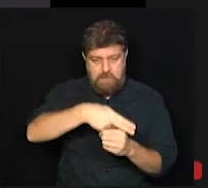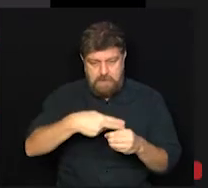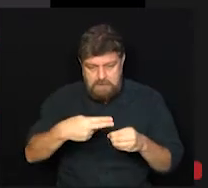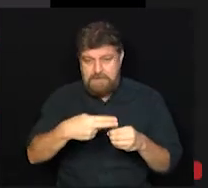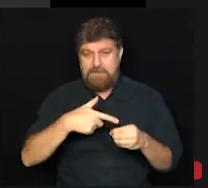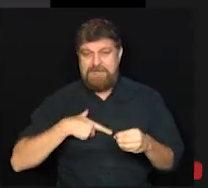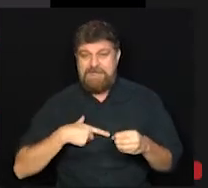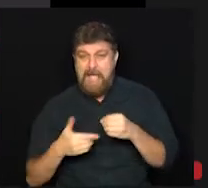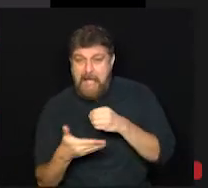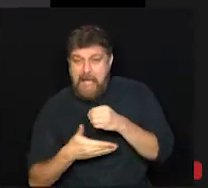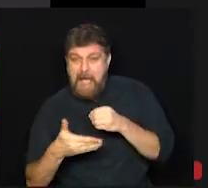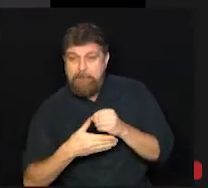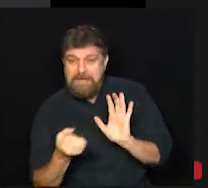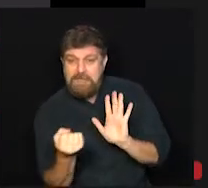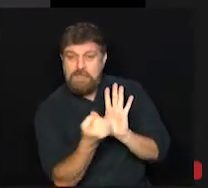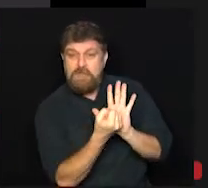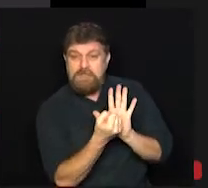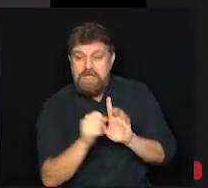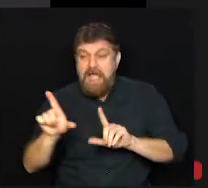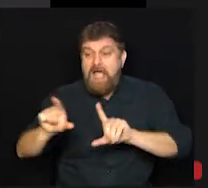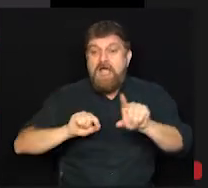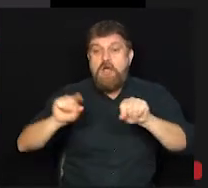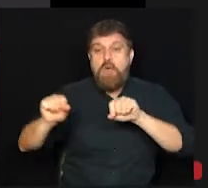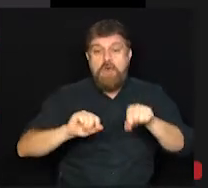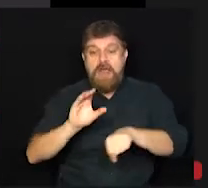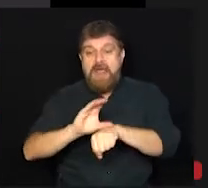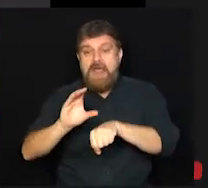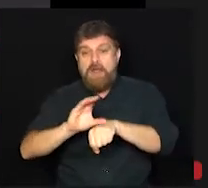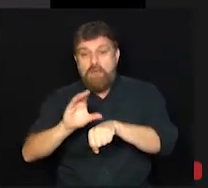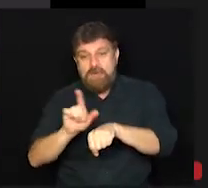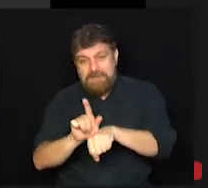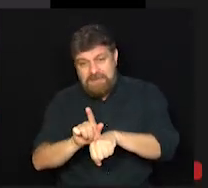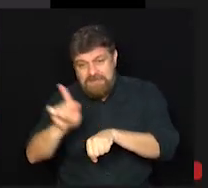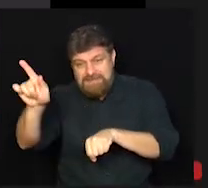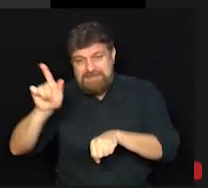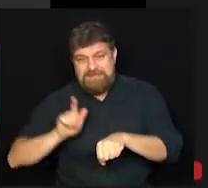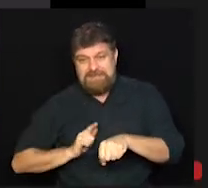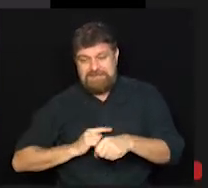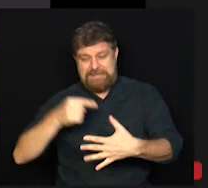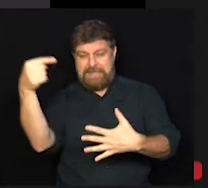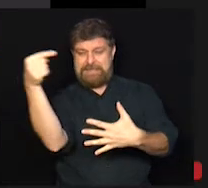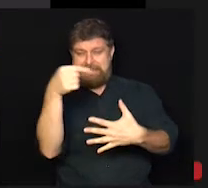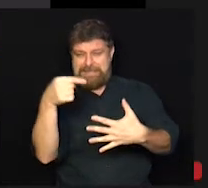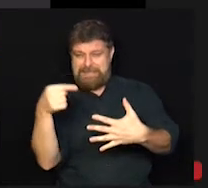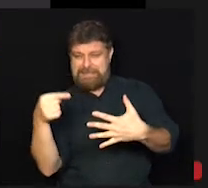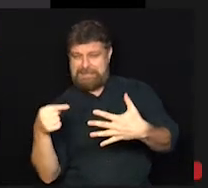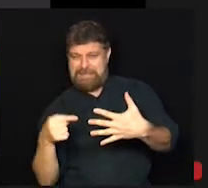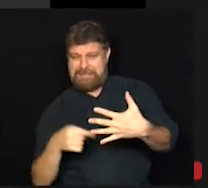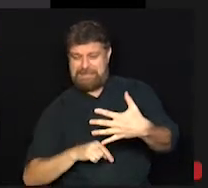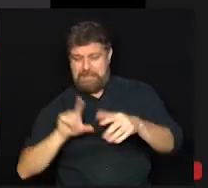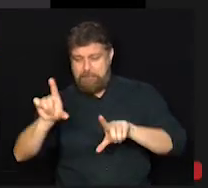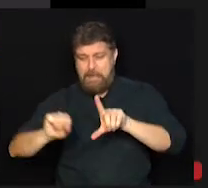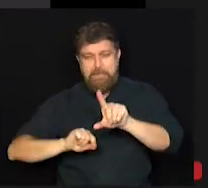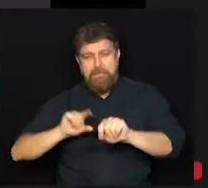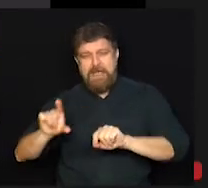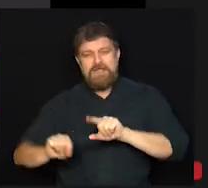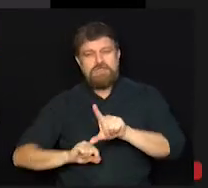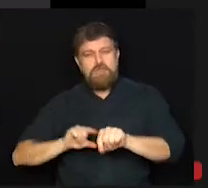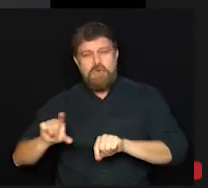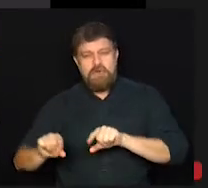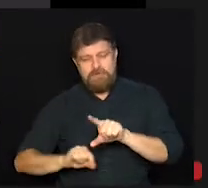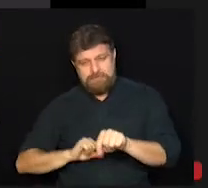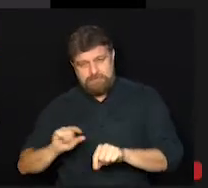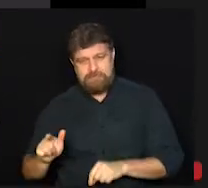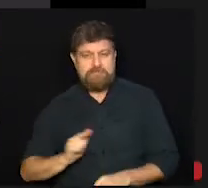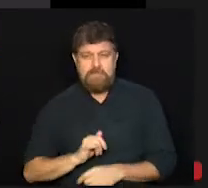ele pode escolher para que curso da Unicamp ele pode ir, porque existe um hall de vagas separado para esses alunos. Então, como